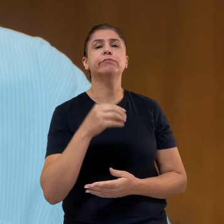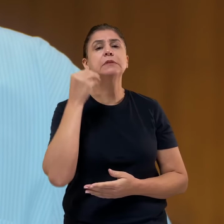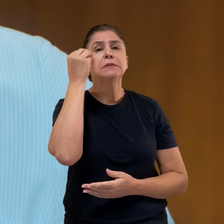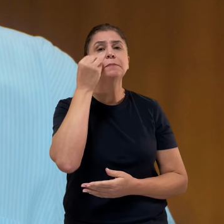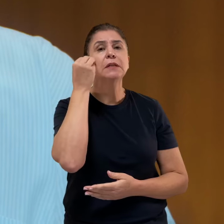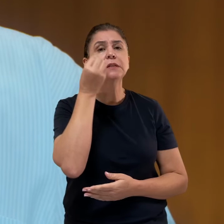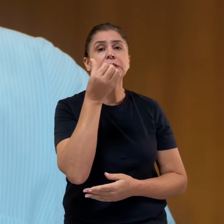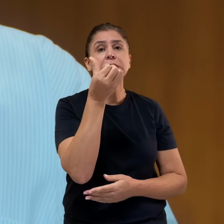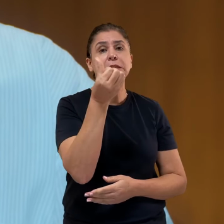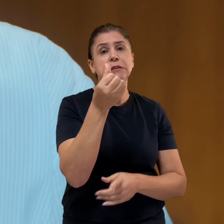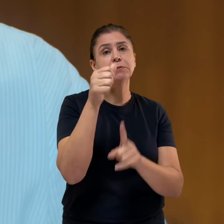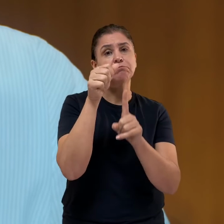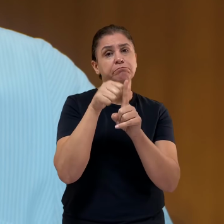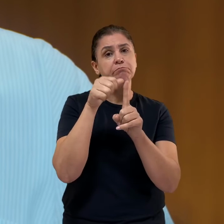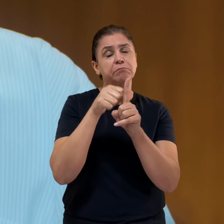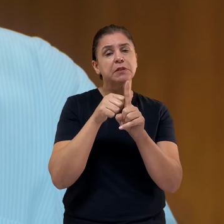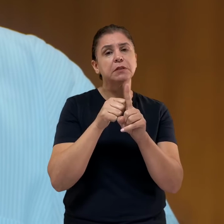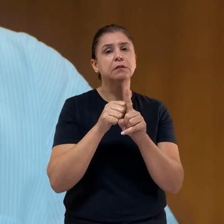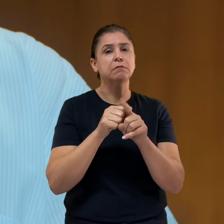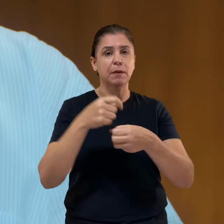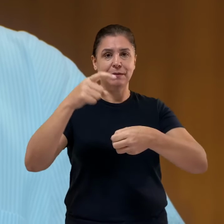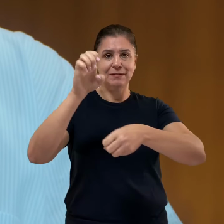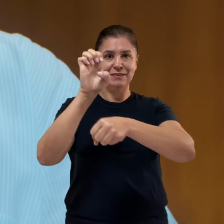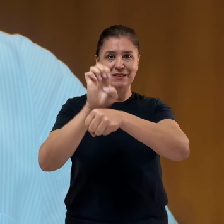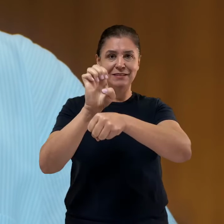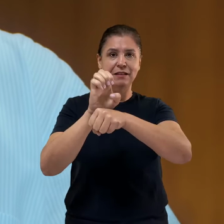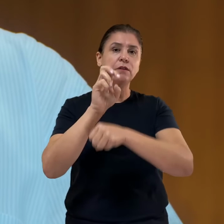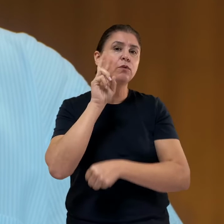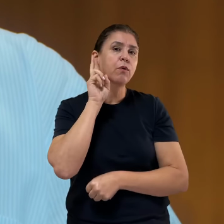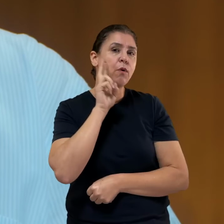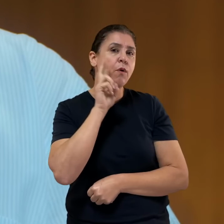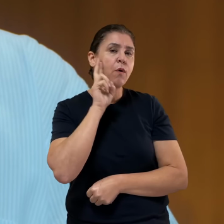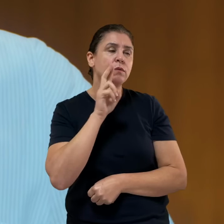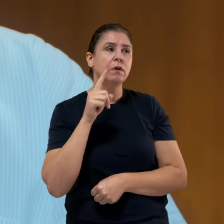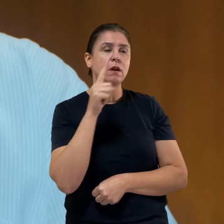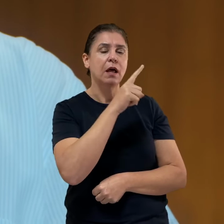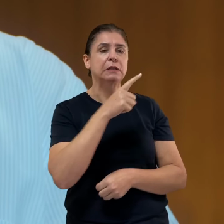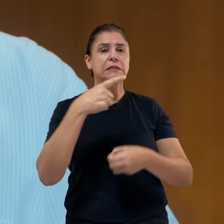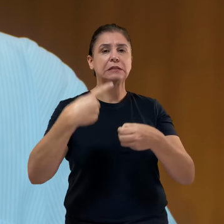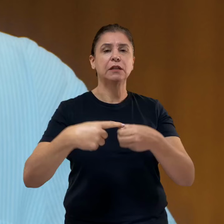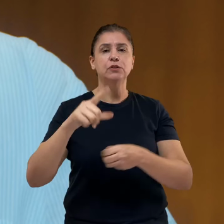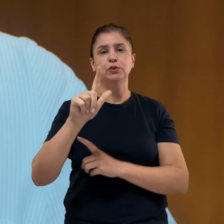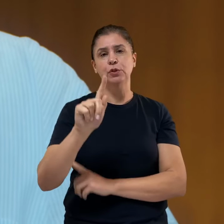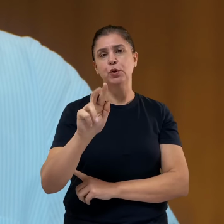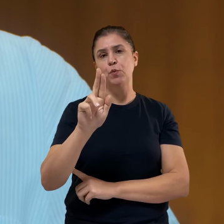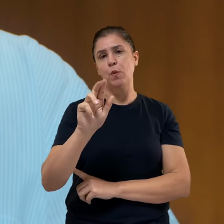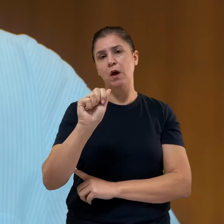ajudar a Diocese de Guajaramirim.